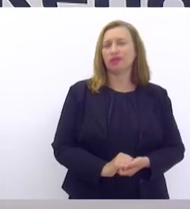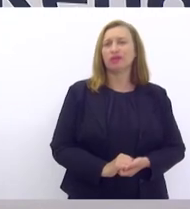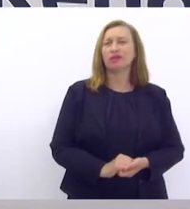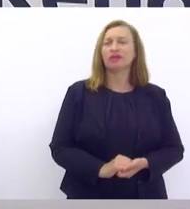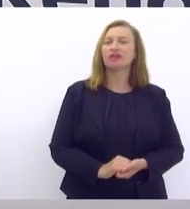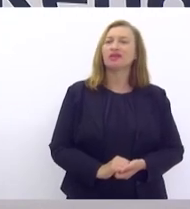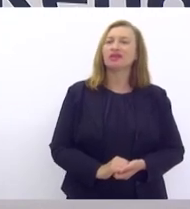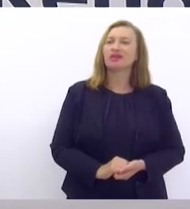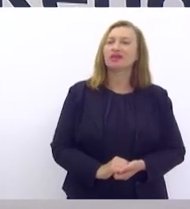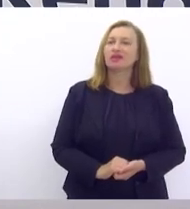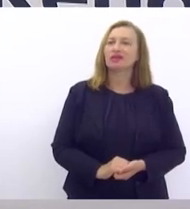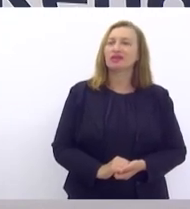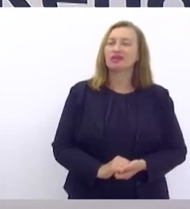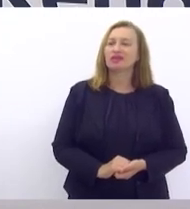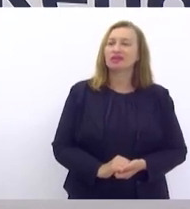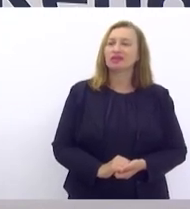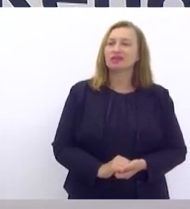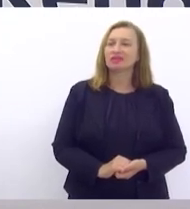Aqui.